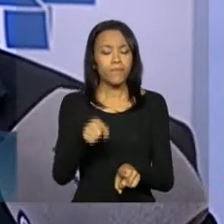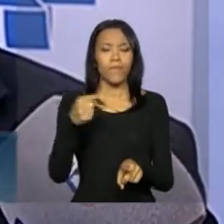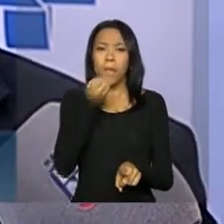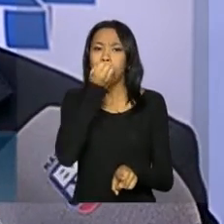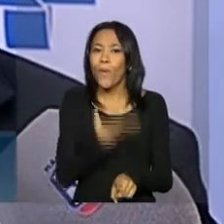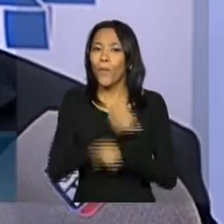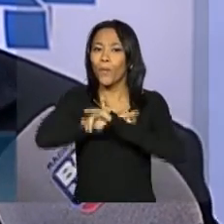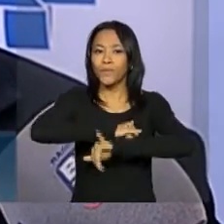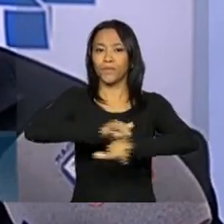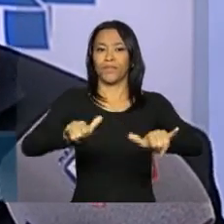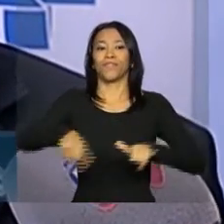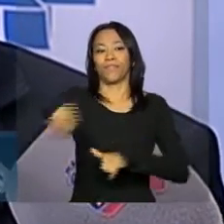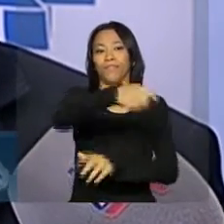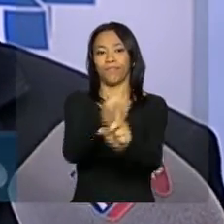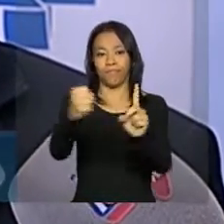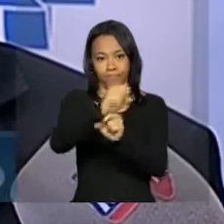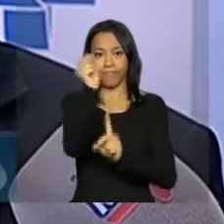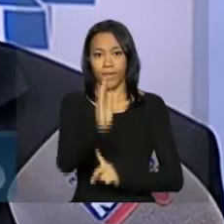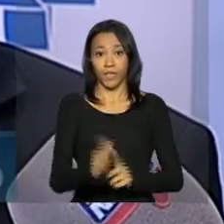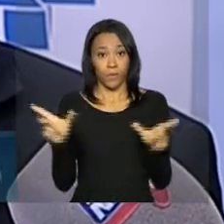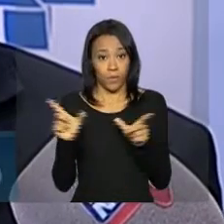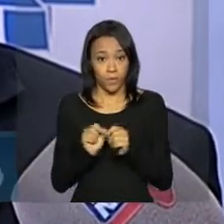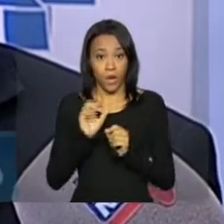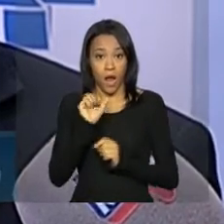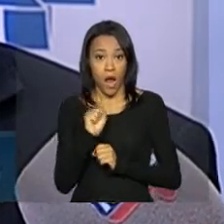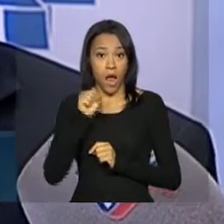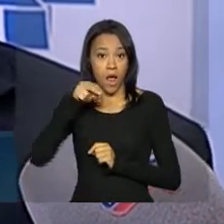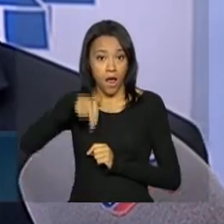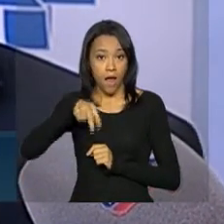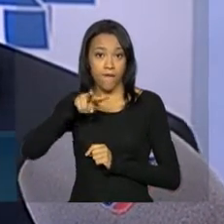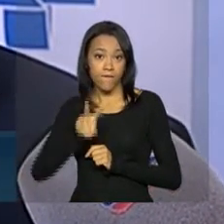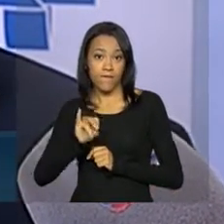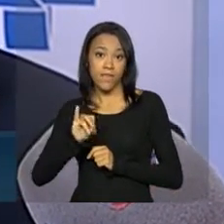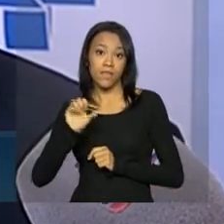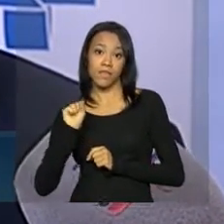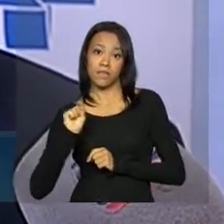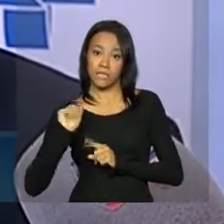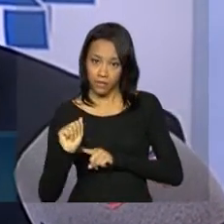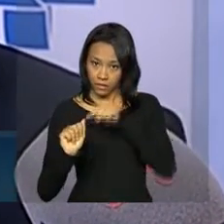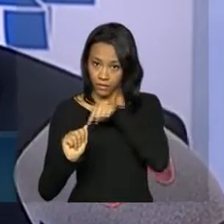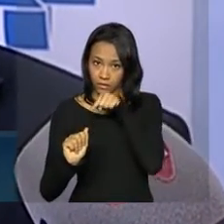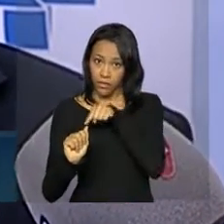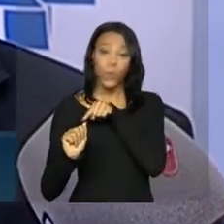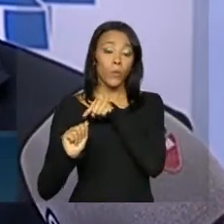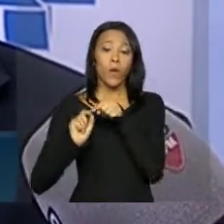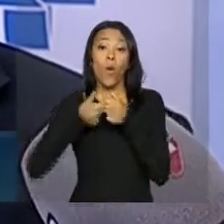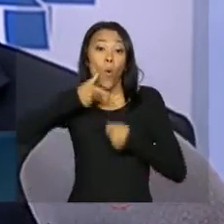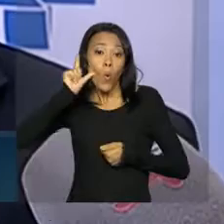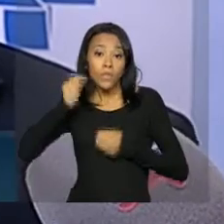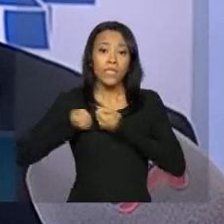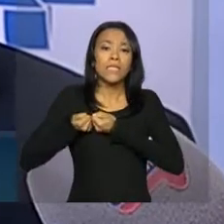que eu dou para a sociedade brasileira, a Anvisa, a Agência Nacional de Vigilância Sanitária, liberou